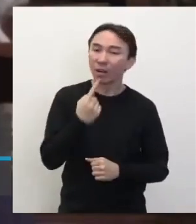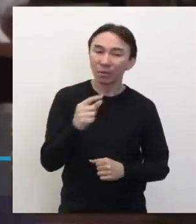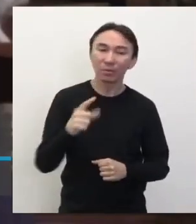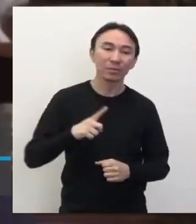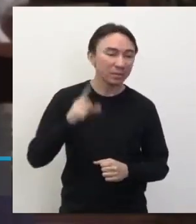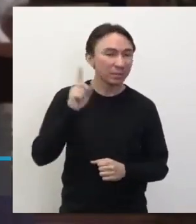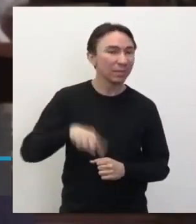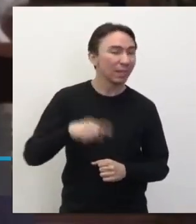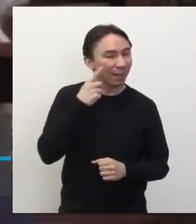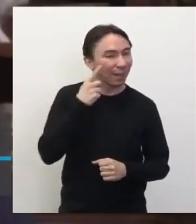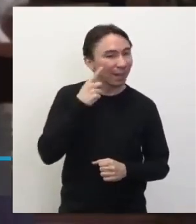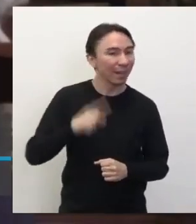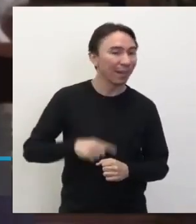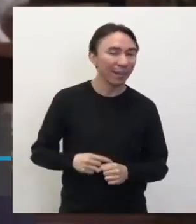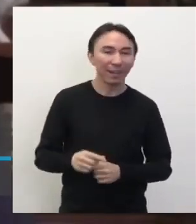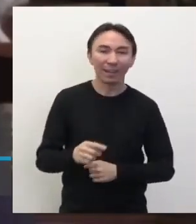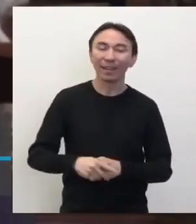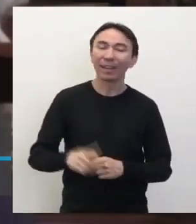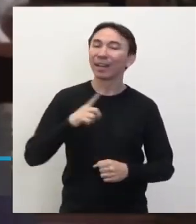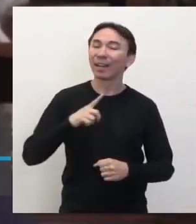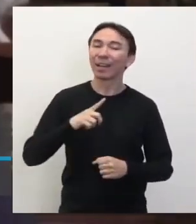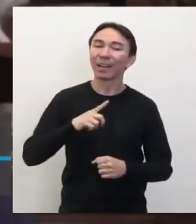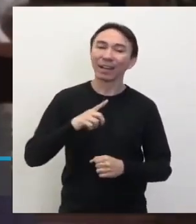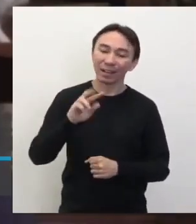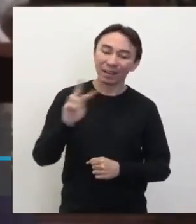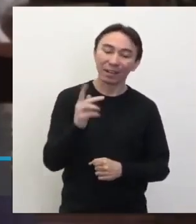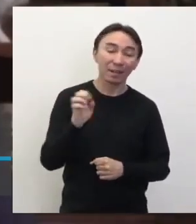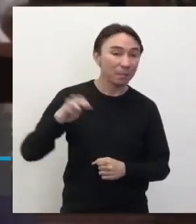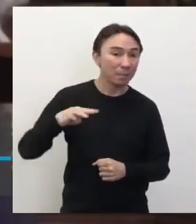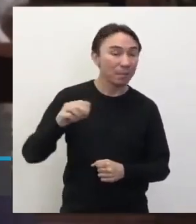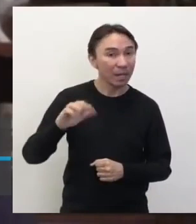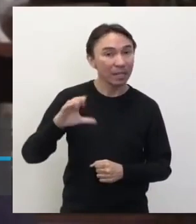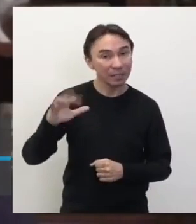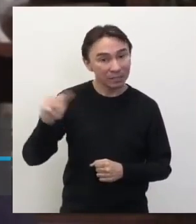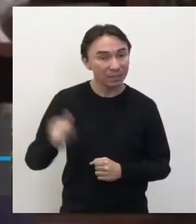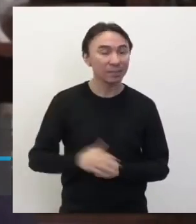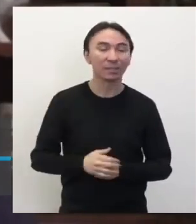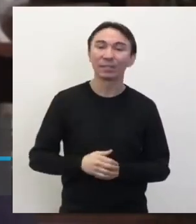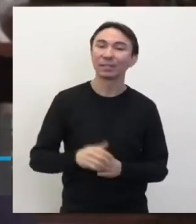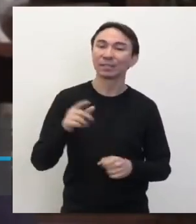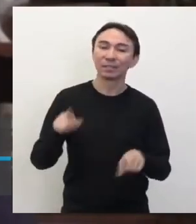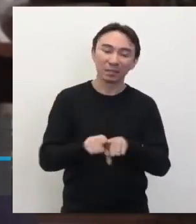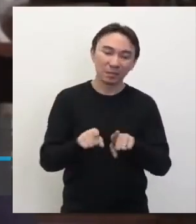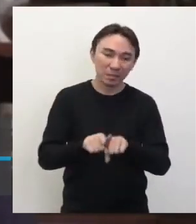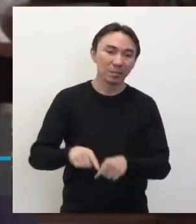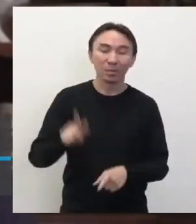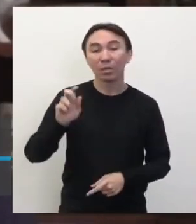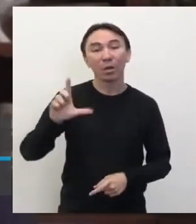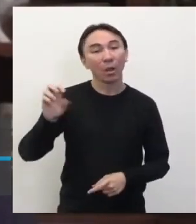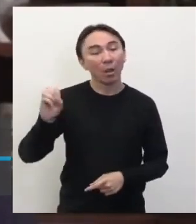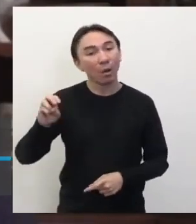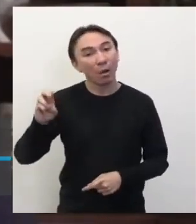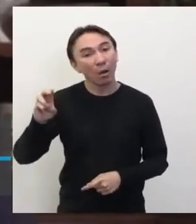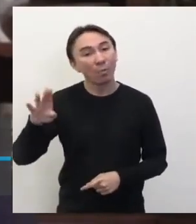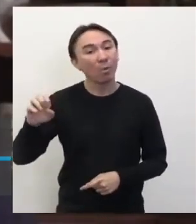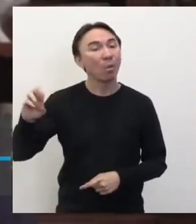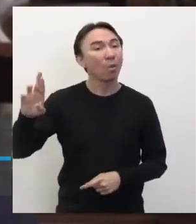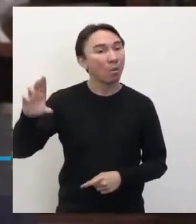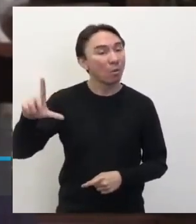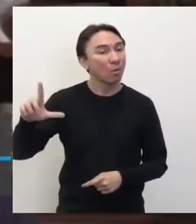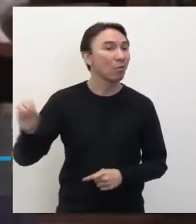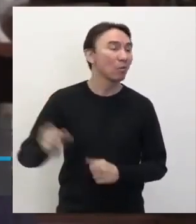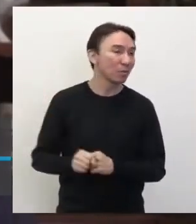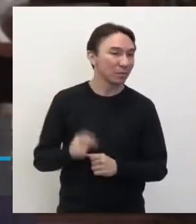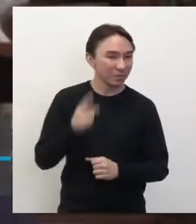brancos e os glóbulos vermelhos, né? Aqui as células musculares, nervosas, epiteliais. Ó,